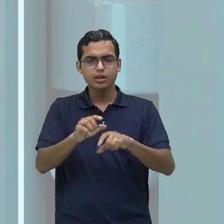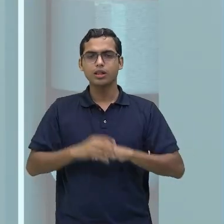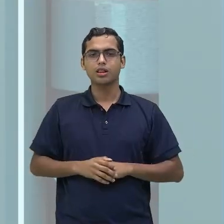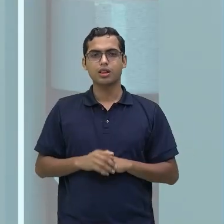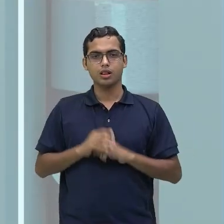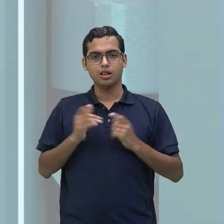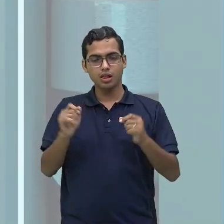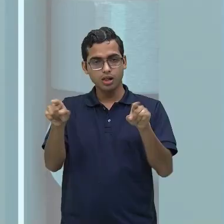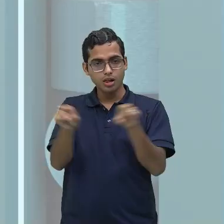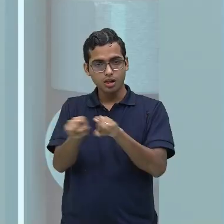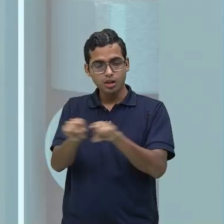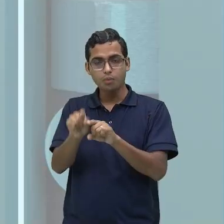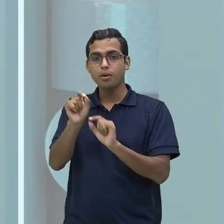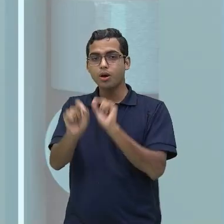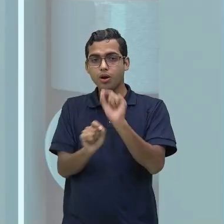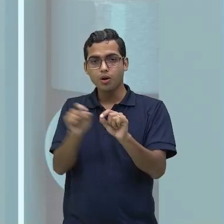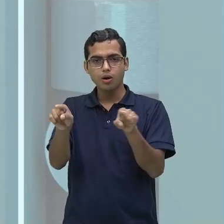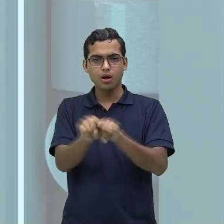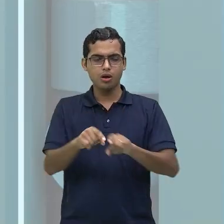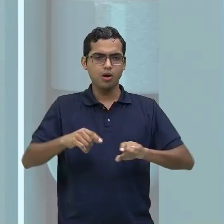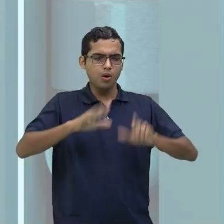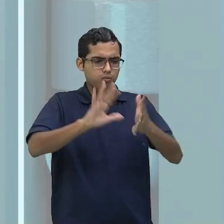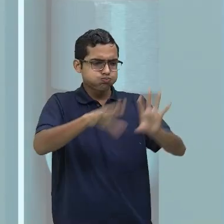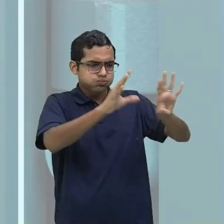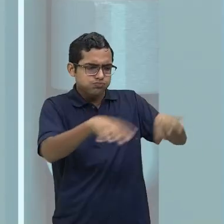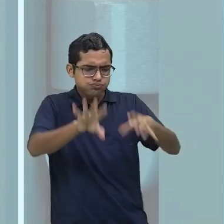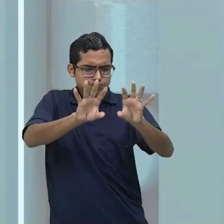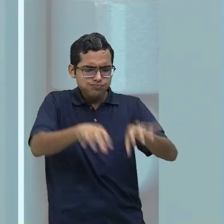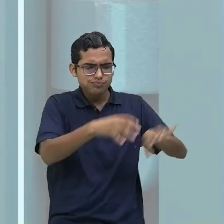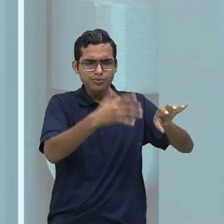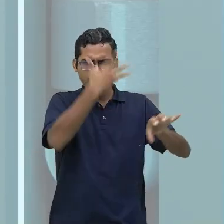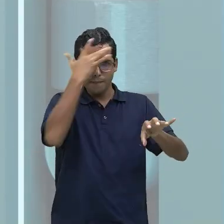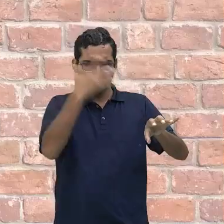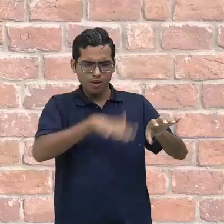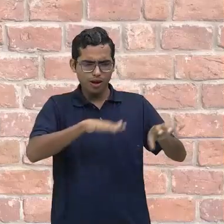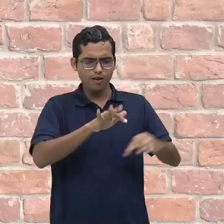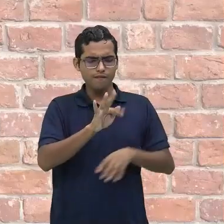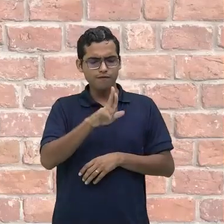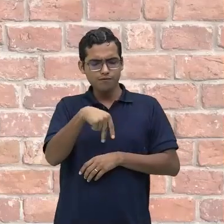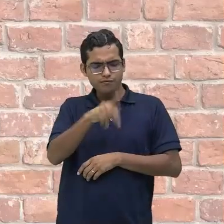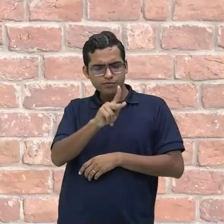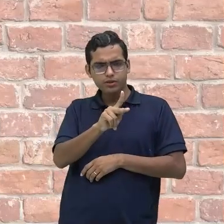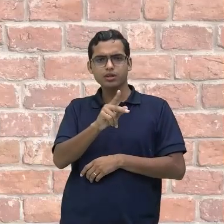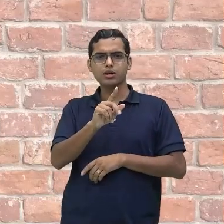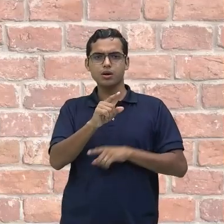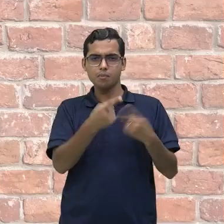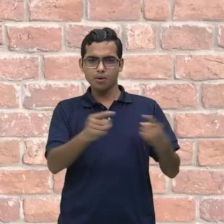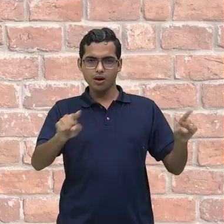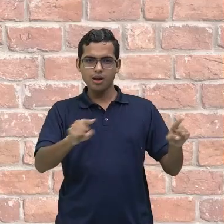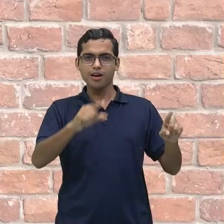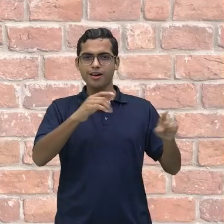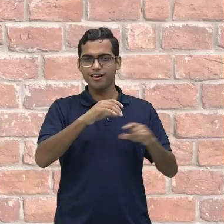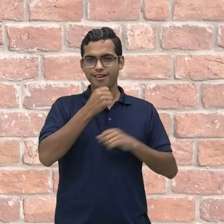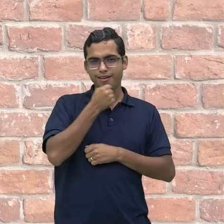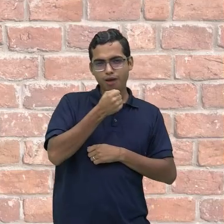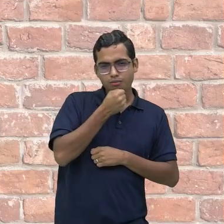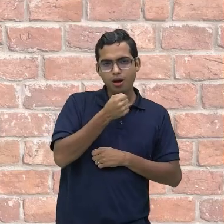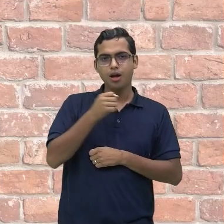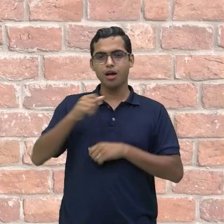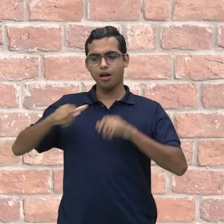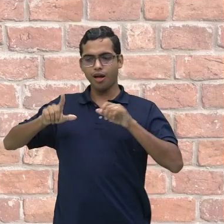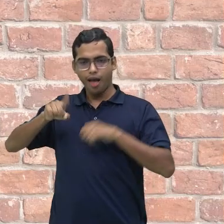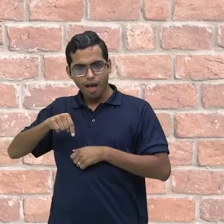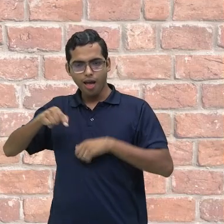comportamento. E ainda temos esse olhar fortalecido pelo preconceito. Quando a gente fala desse preconceito, é exatamente